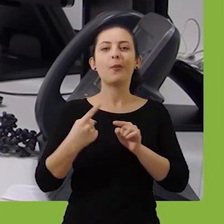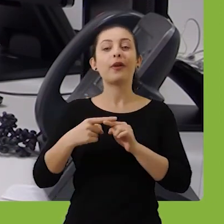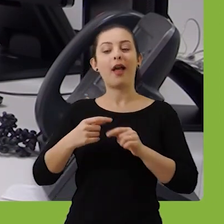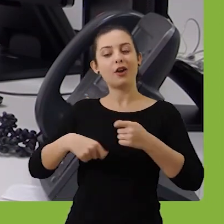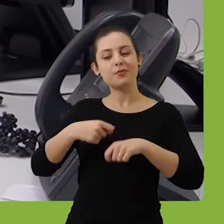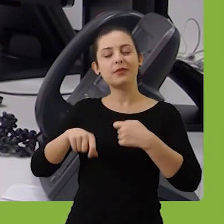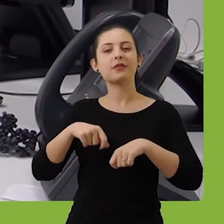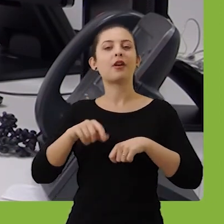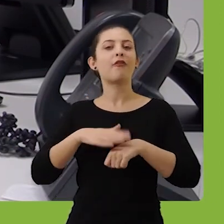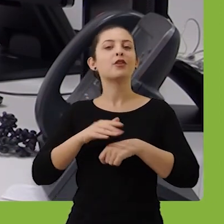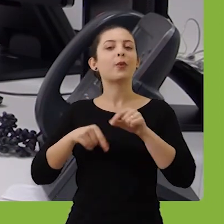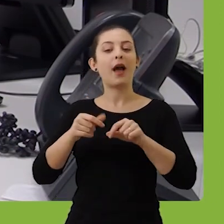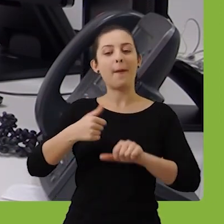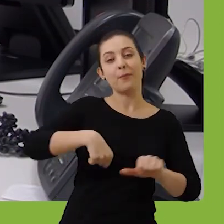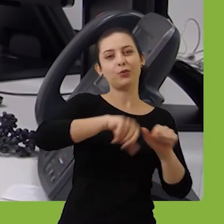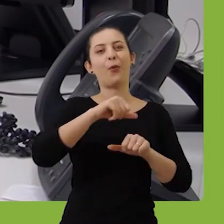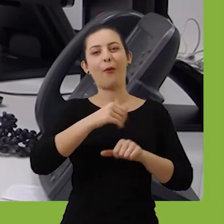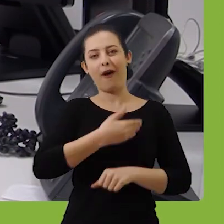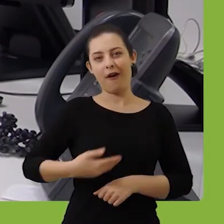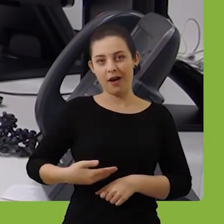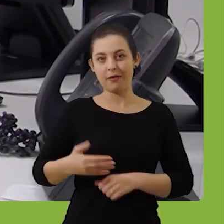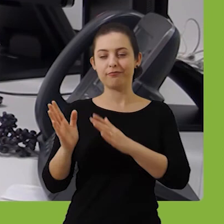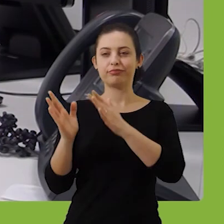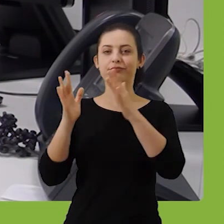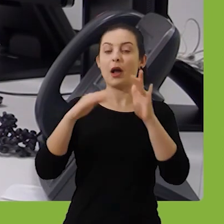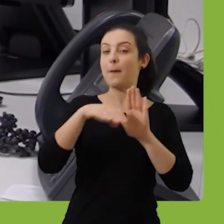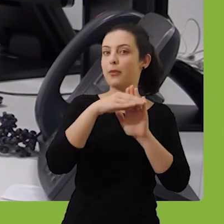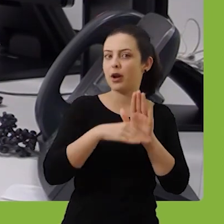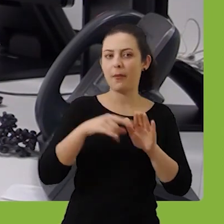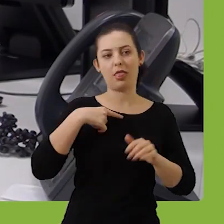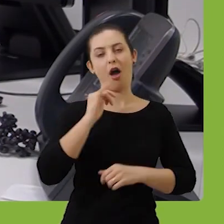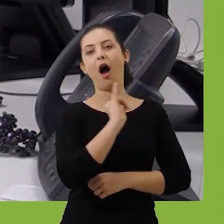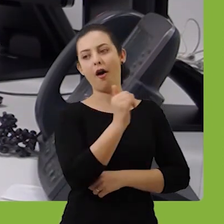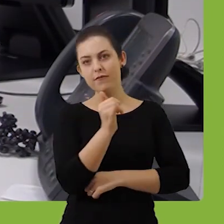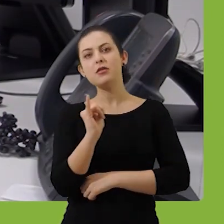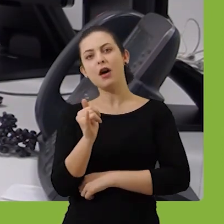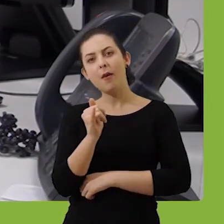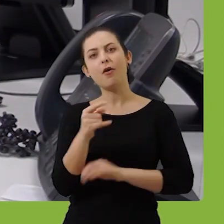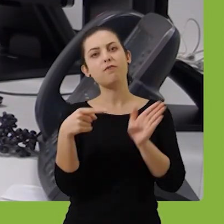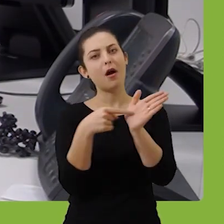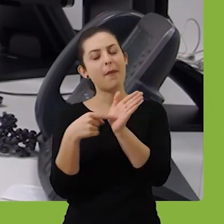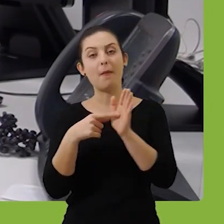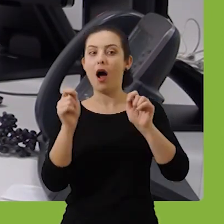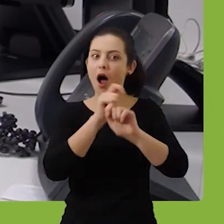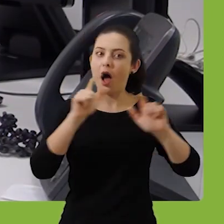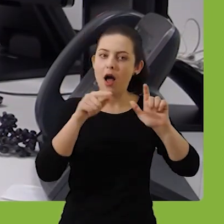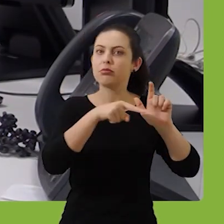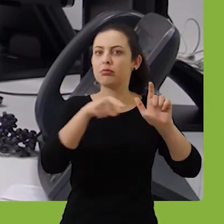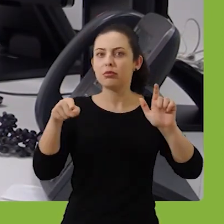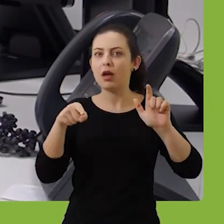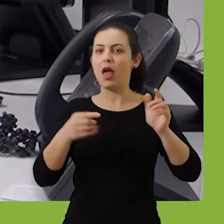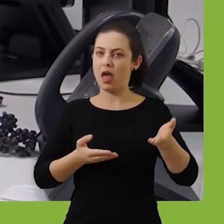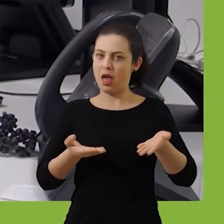administração municipal havia mudado. No curso do programa, nós notificamos as empresas e alertamos todos